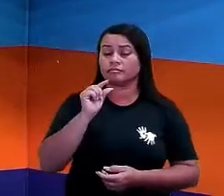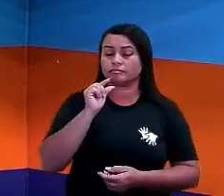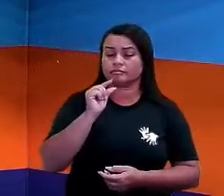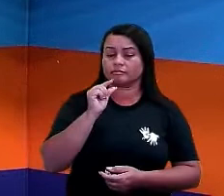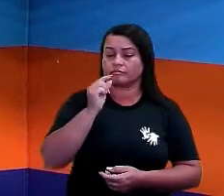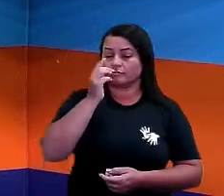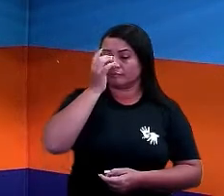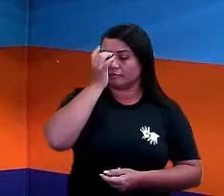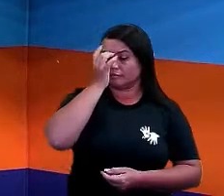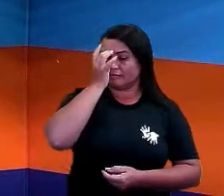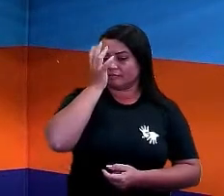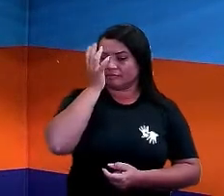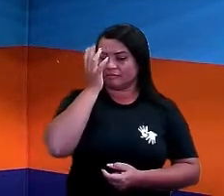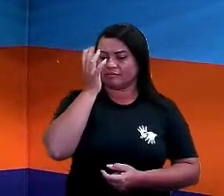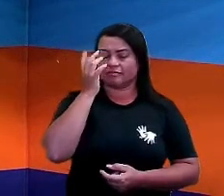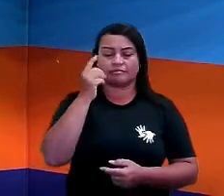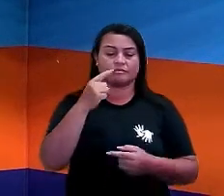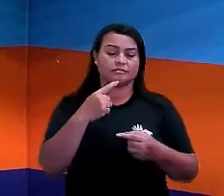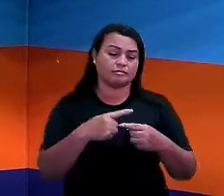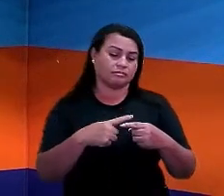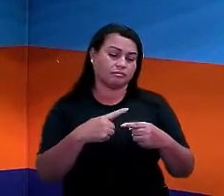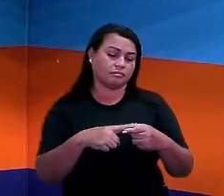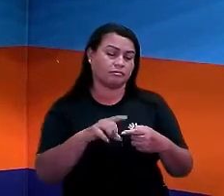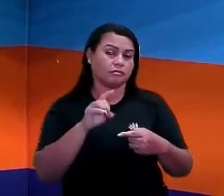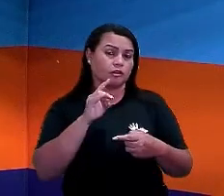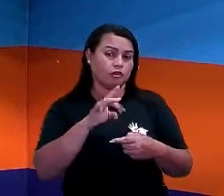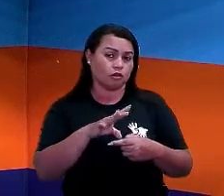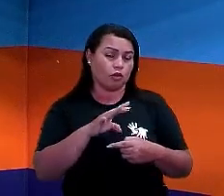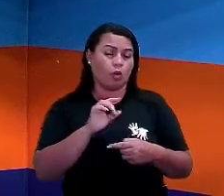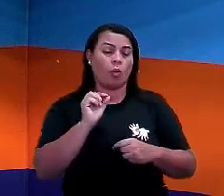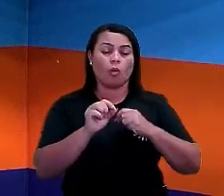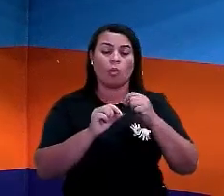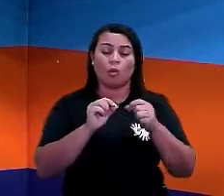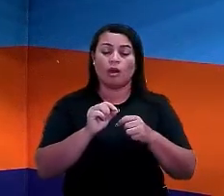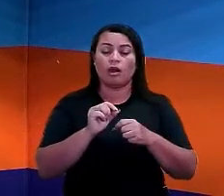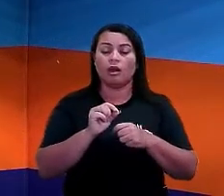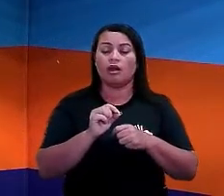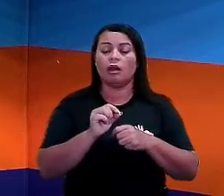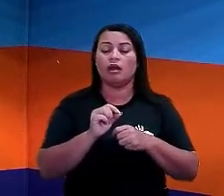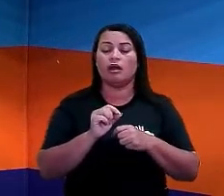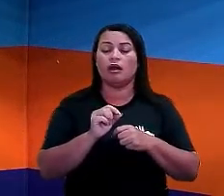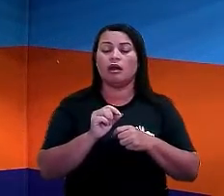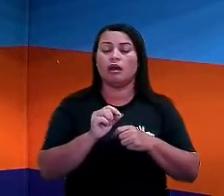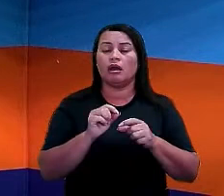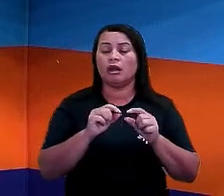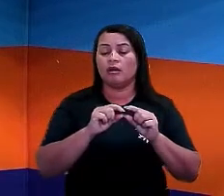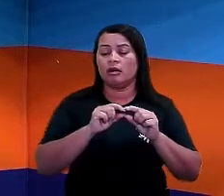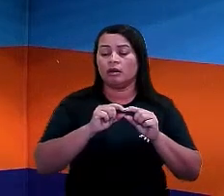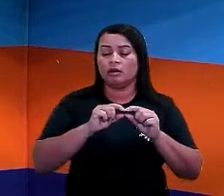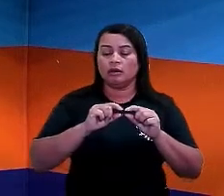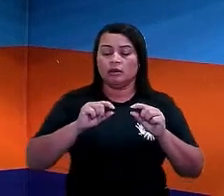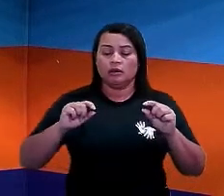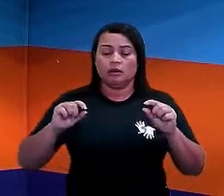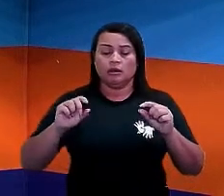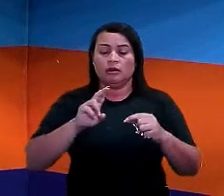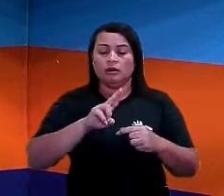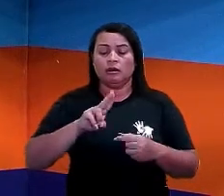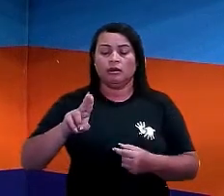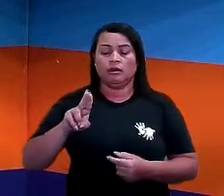mais fácil, porque a única coisa que a gente vai ter que acrescentar é no finalzinho da frase a